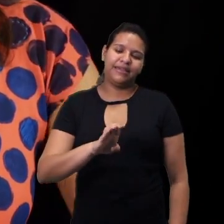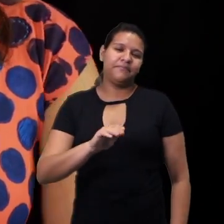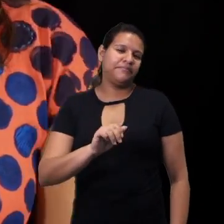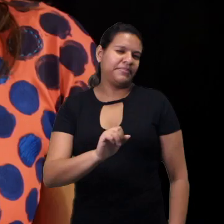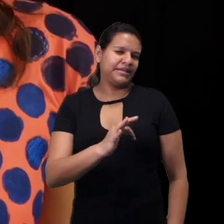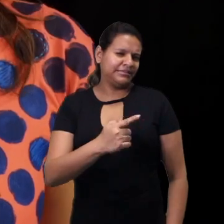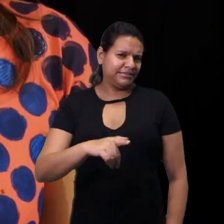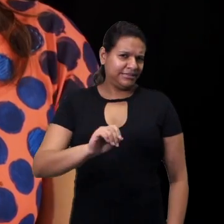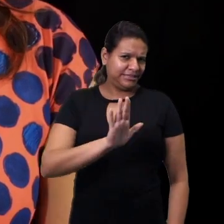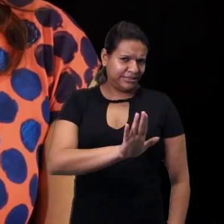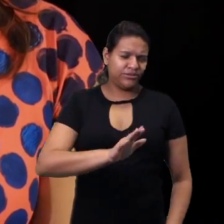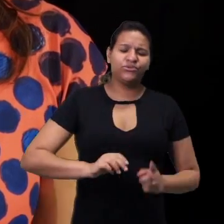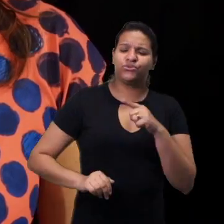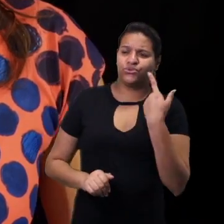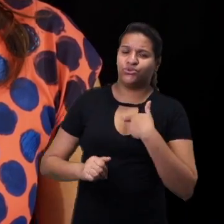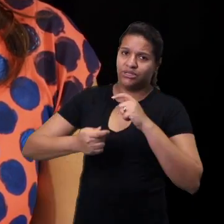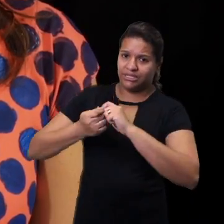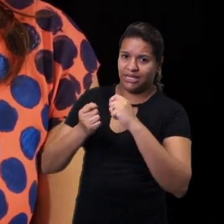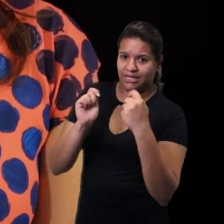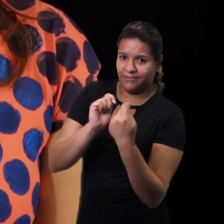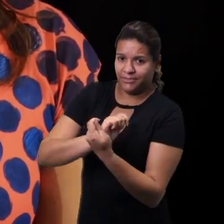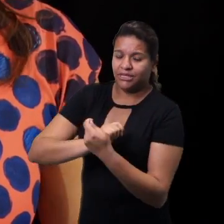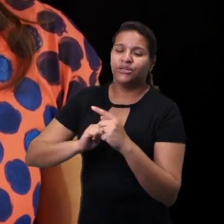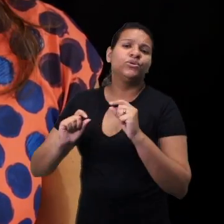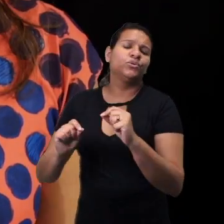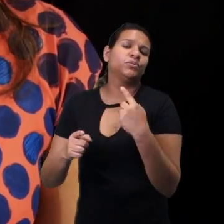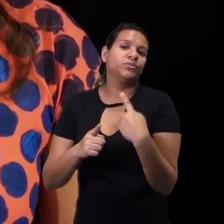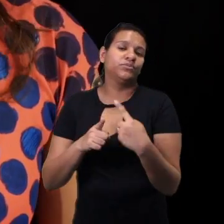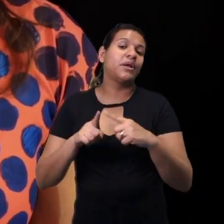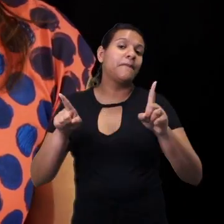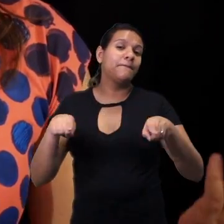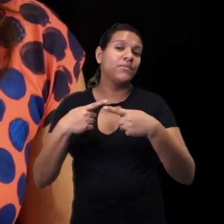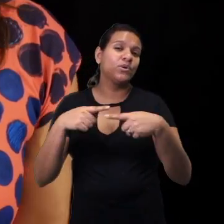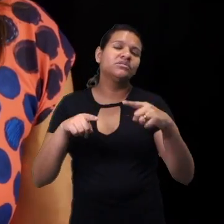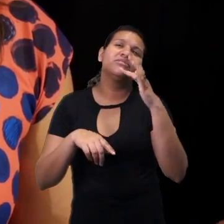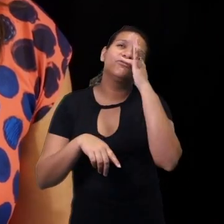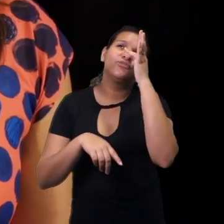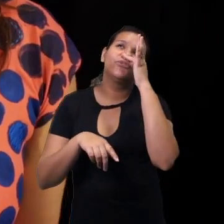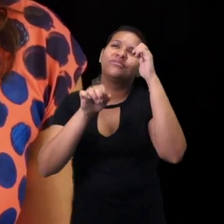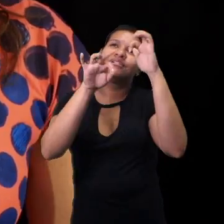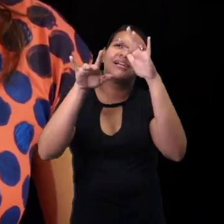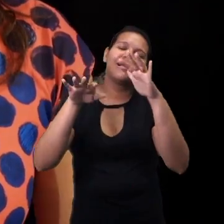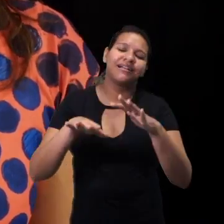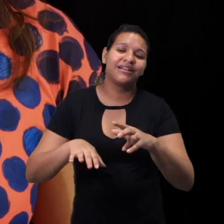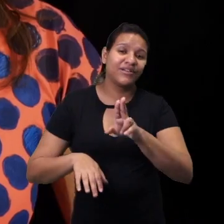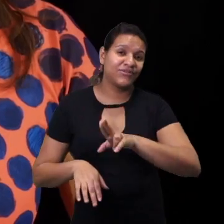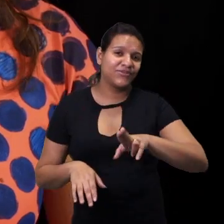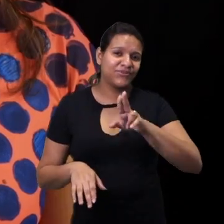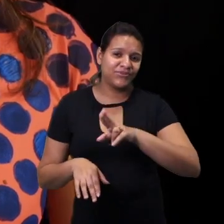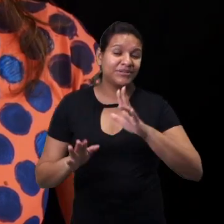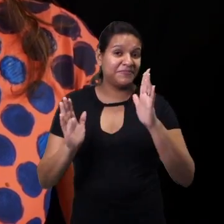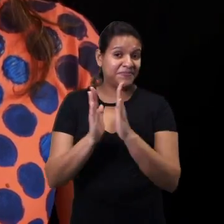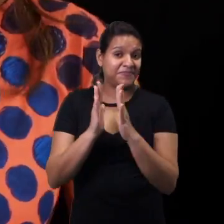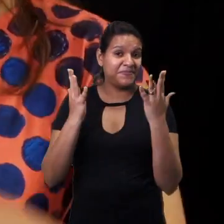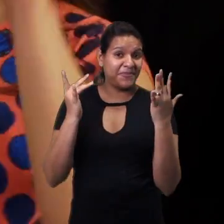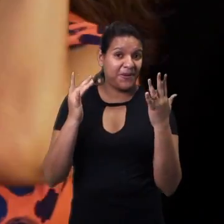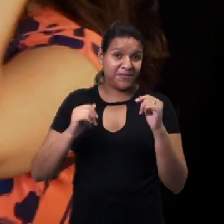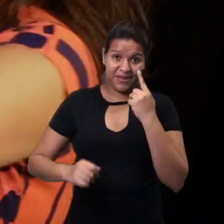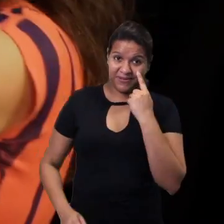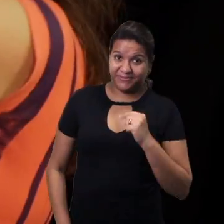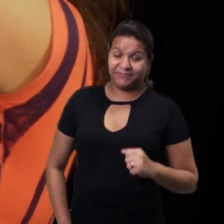nós do Barbatux fizemos uma adaptação para a canção Caindo Fulô e no lugar dos bastões utilizamos as